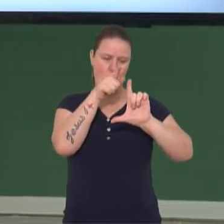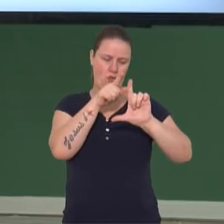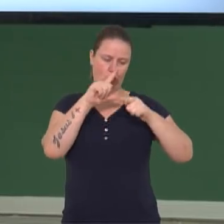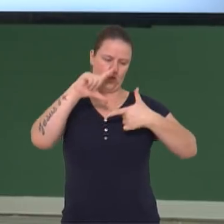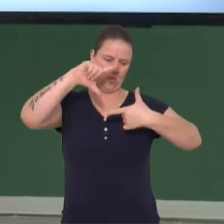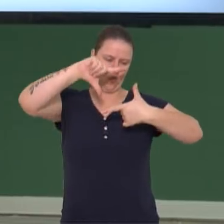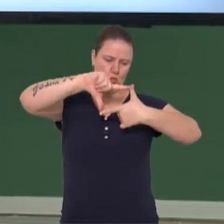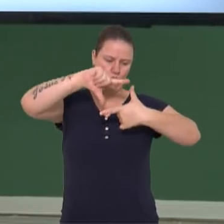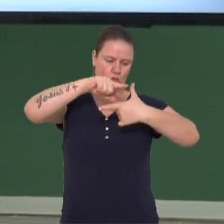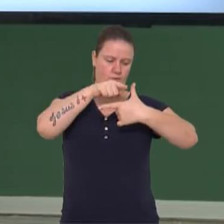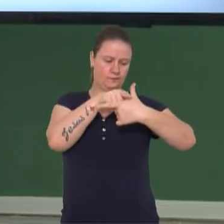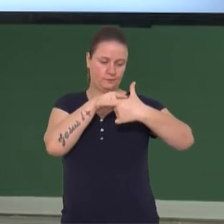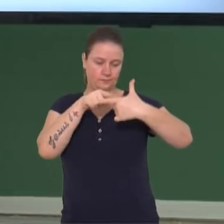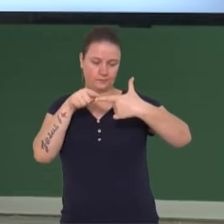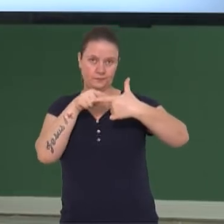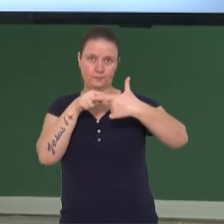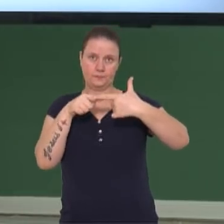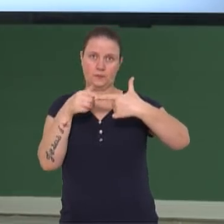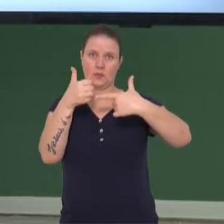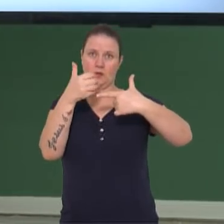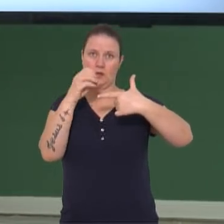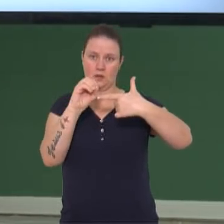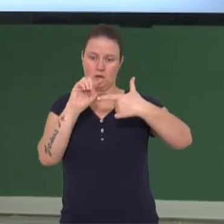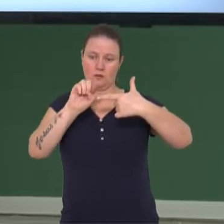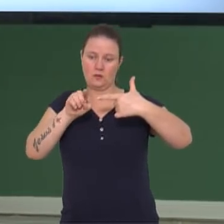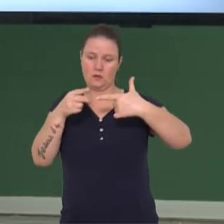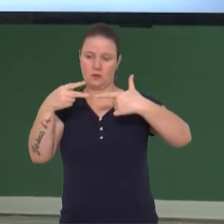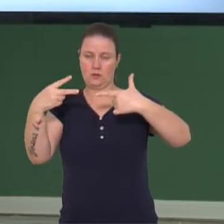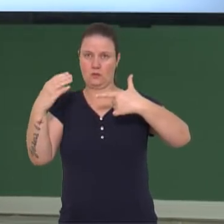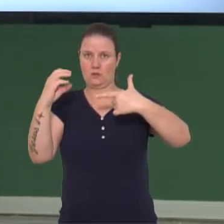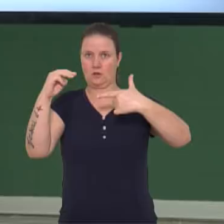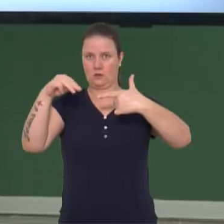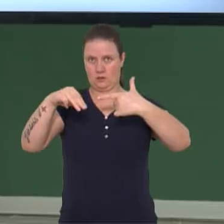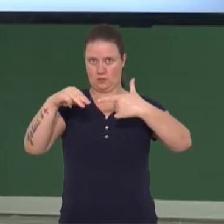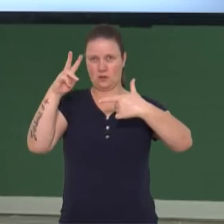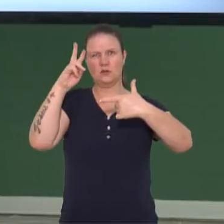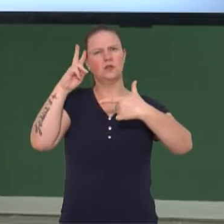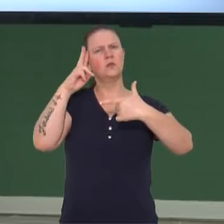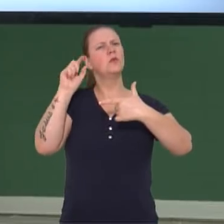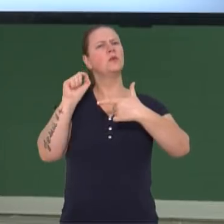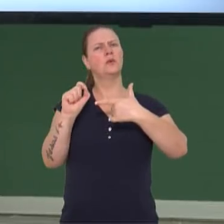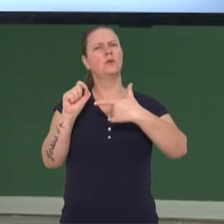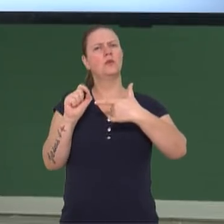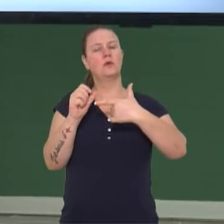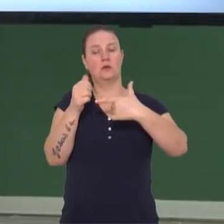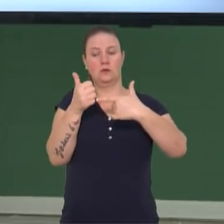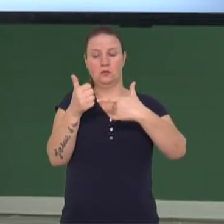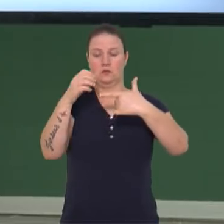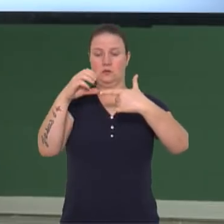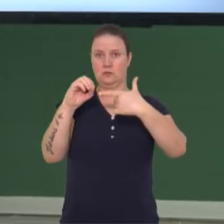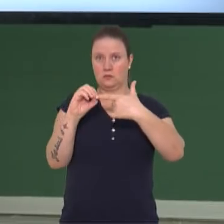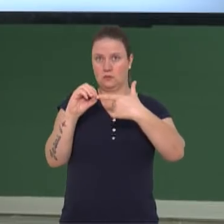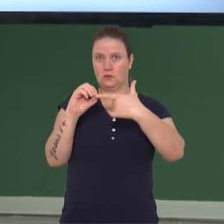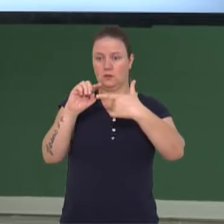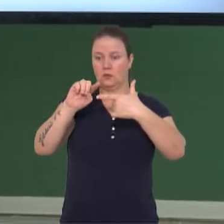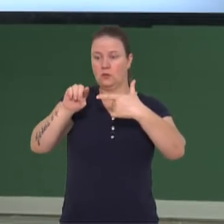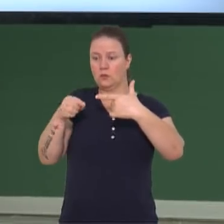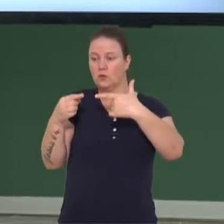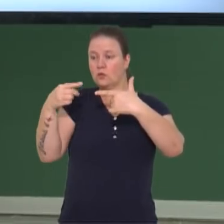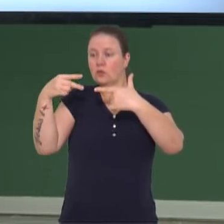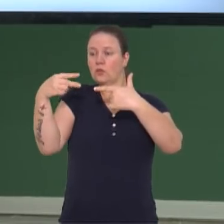Comprimento 10,2 centímetros. Lembrando que são 10 centímetros e